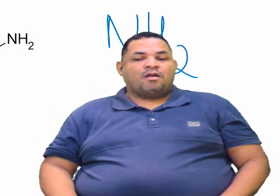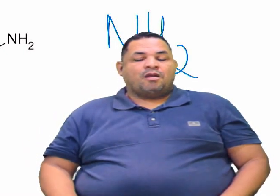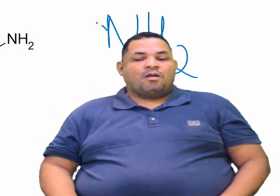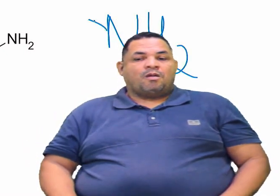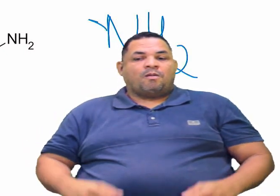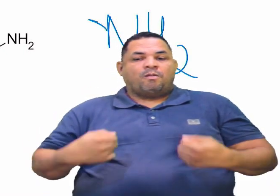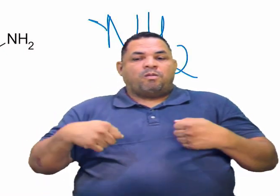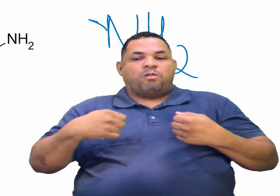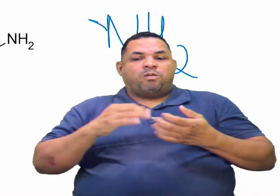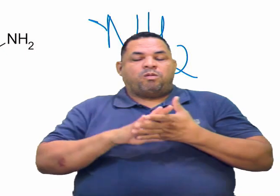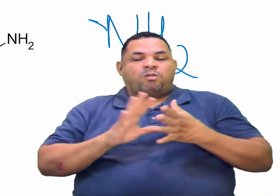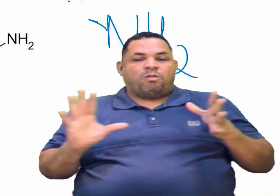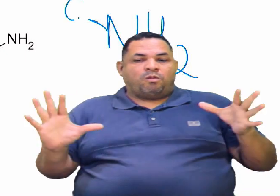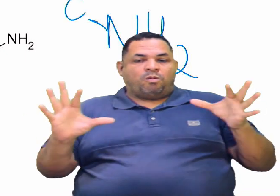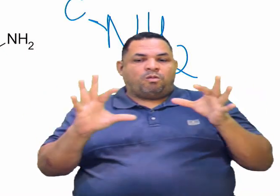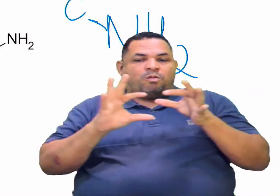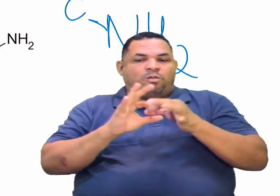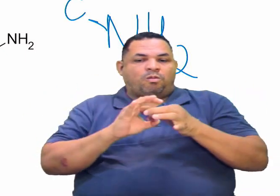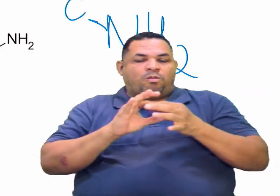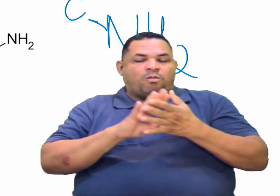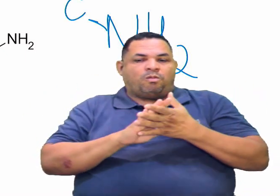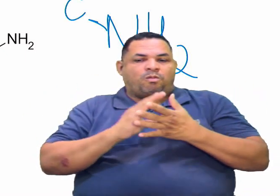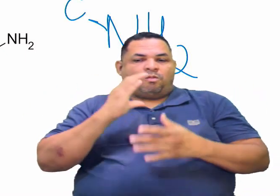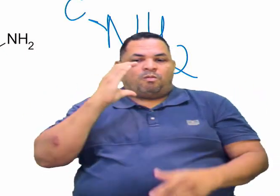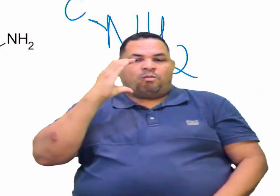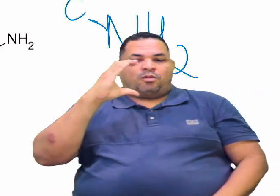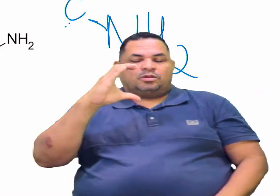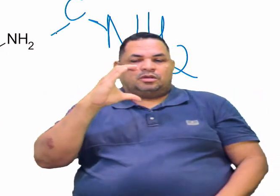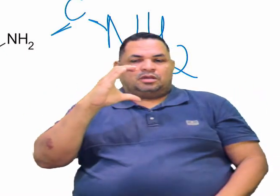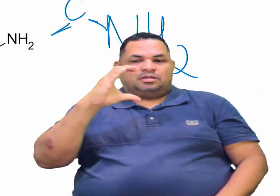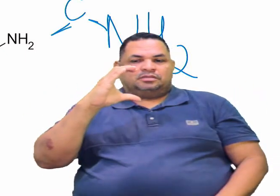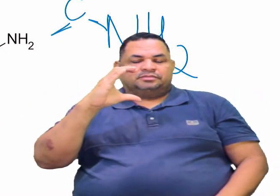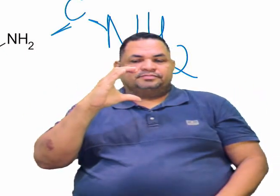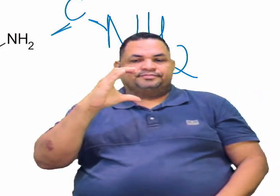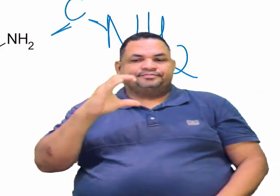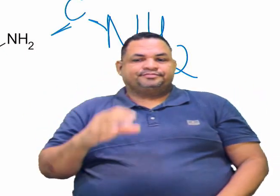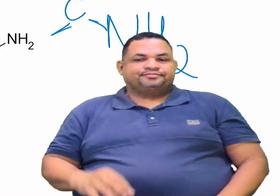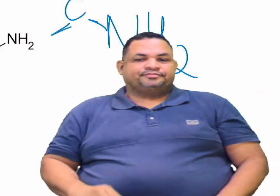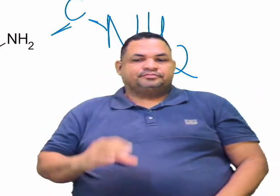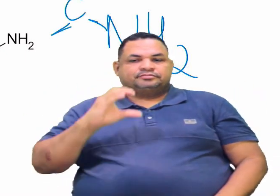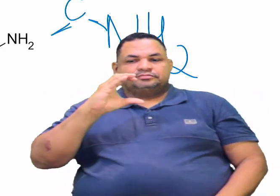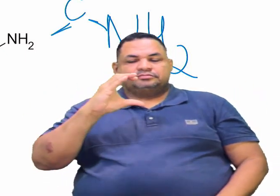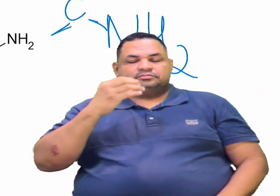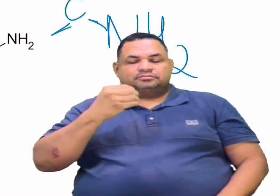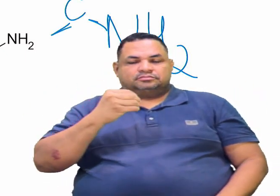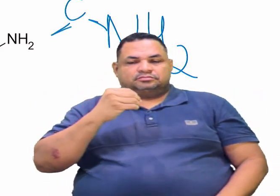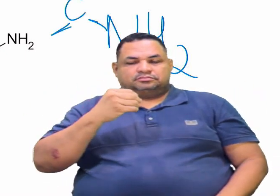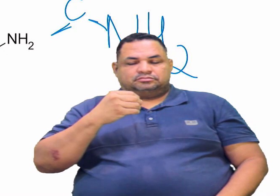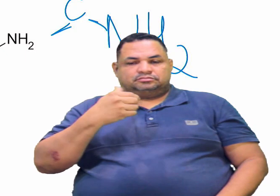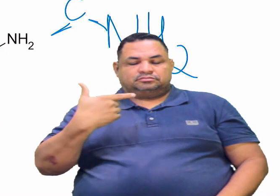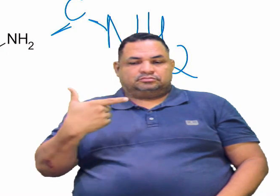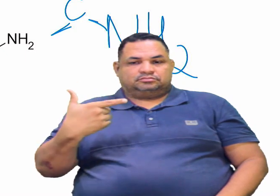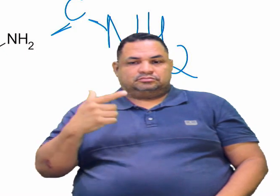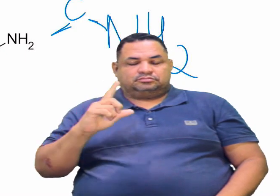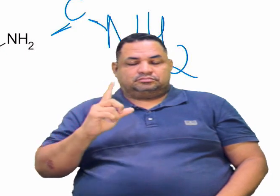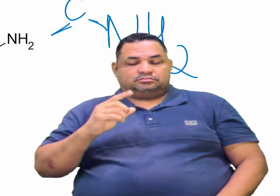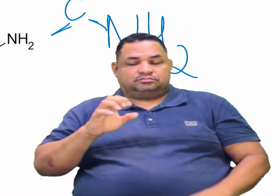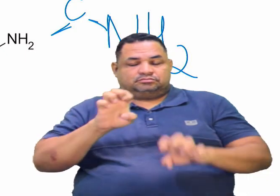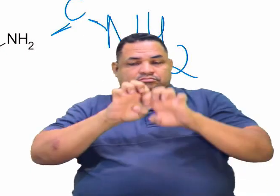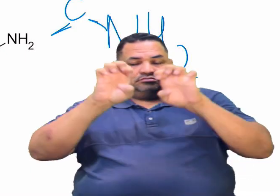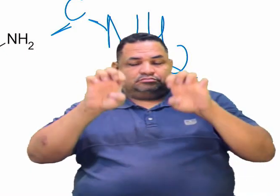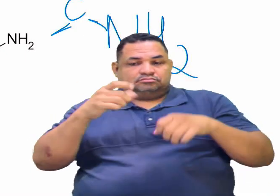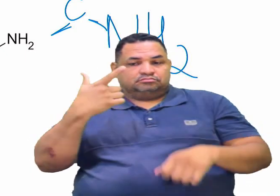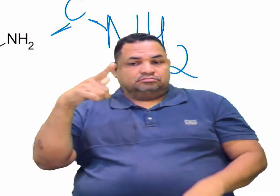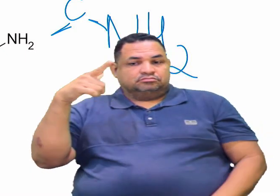eu tenho que estar ligado a uma carbonila. E nessas estruturas vocês não visualizam